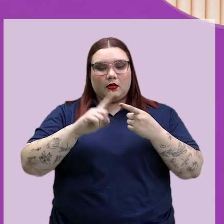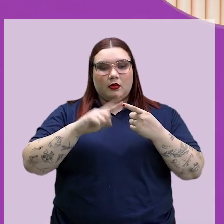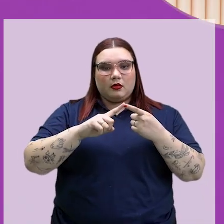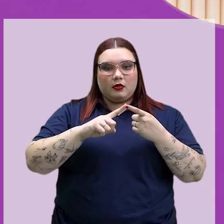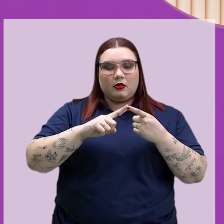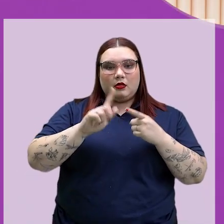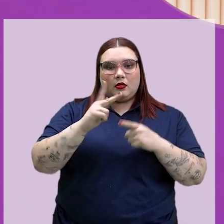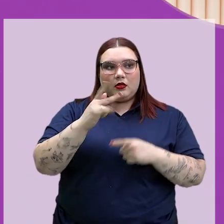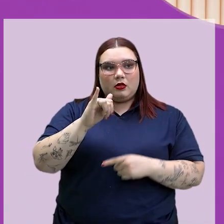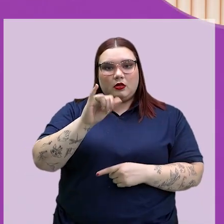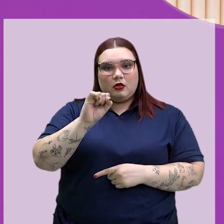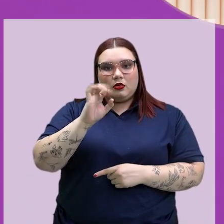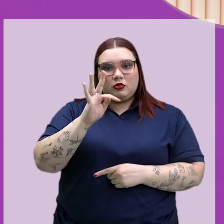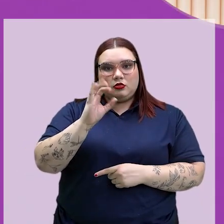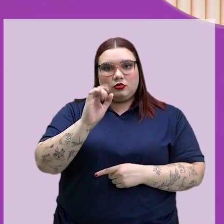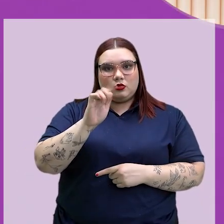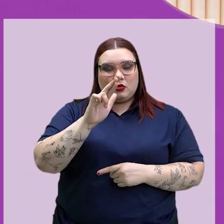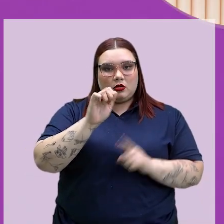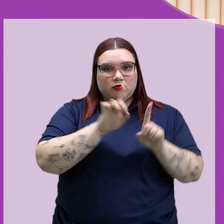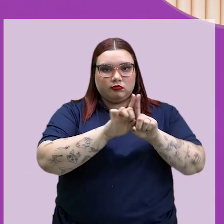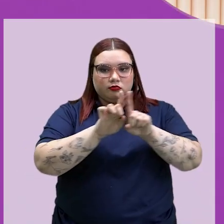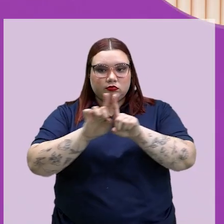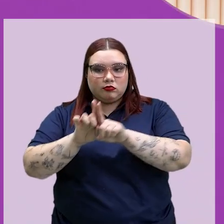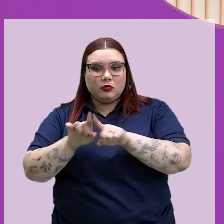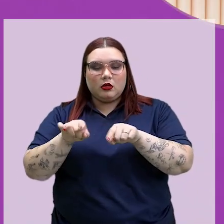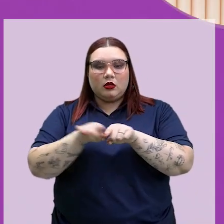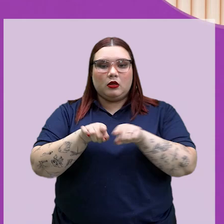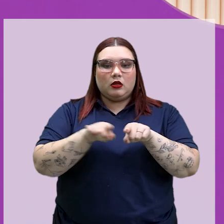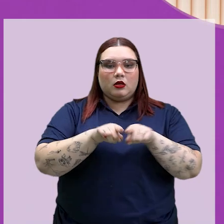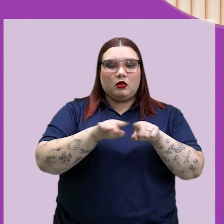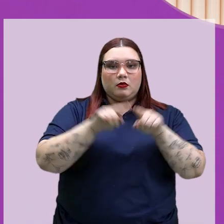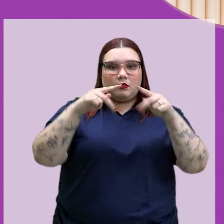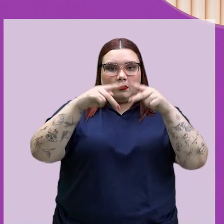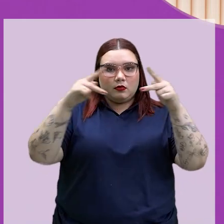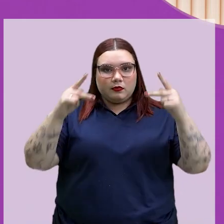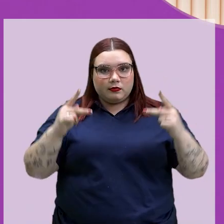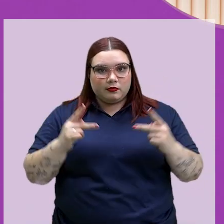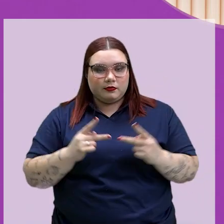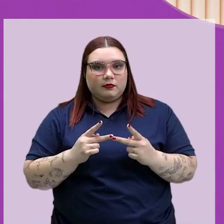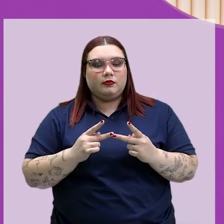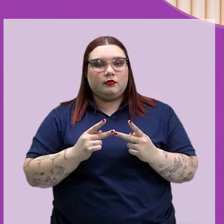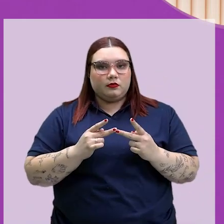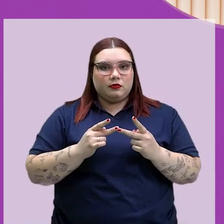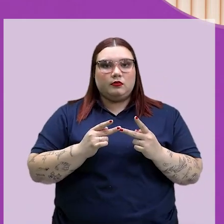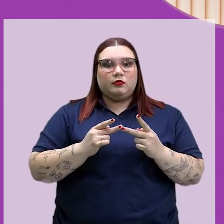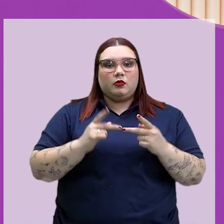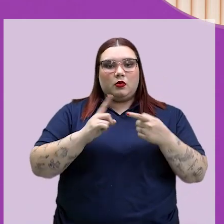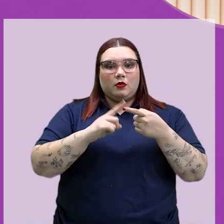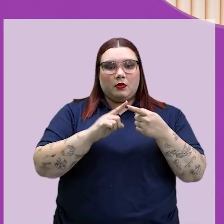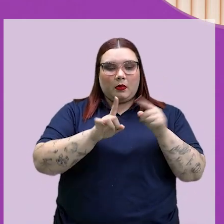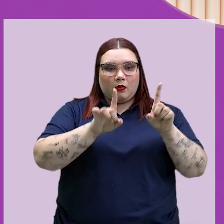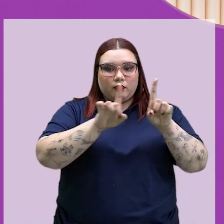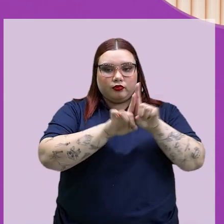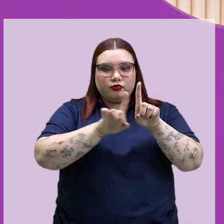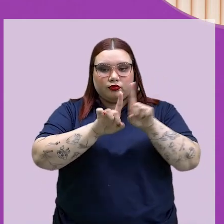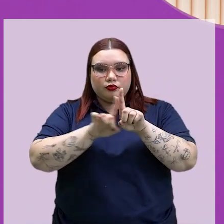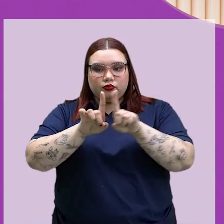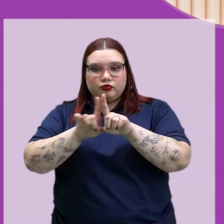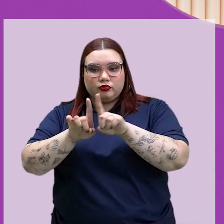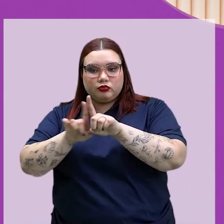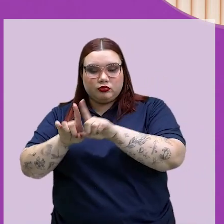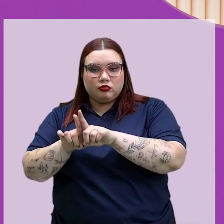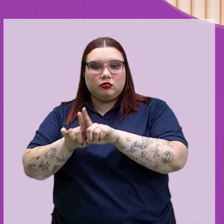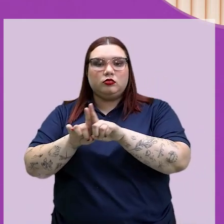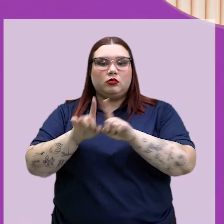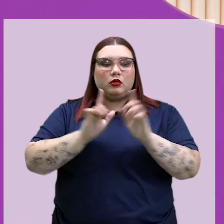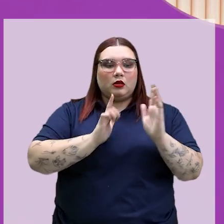Aprendemos sobre o histograma e o gráfico de setores. O histogramas, as barras vêm coladinhas e eu vou estar sempre trabalhando